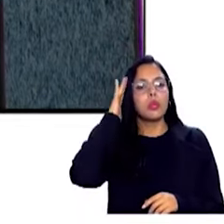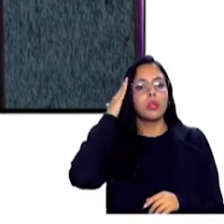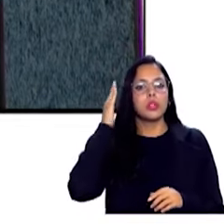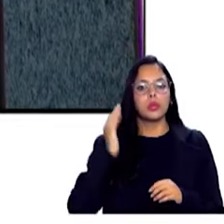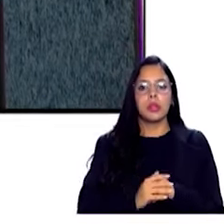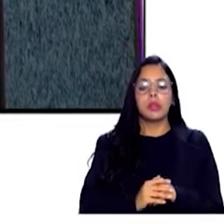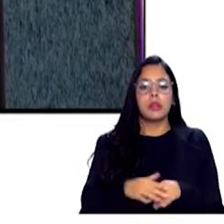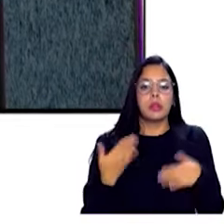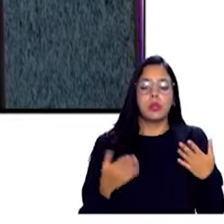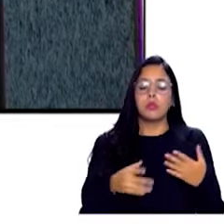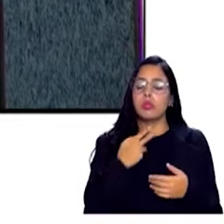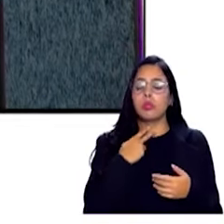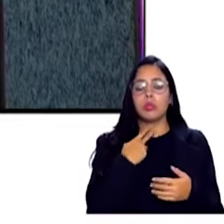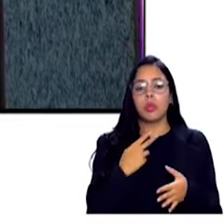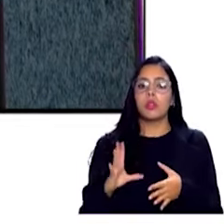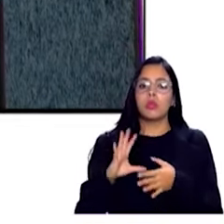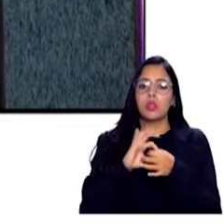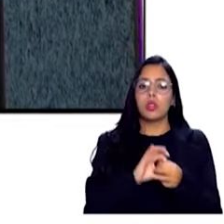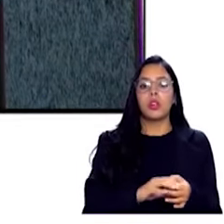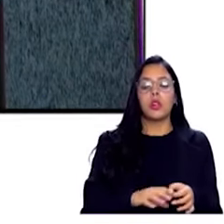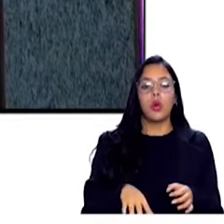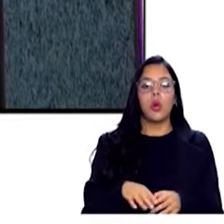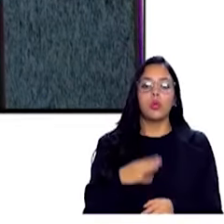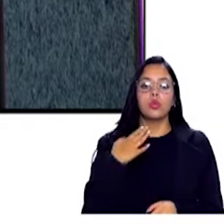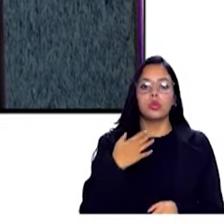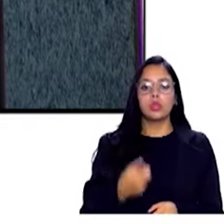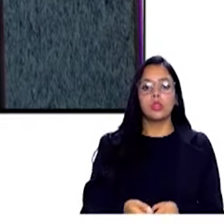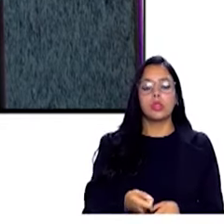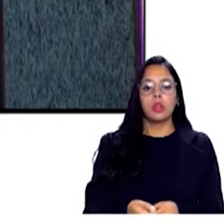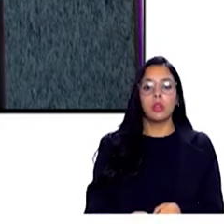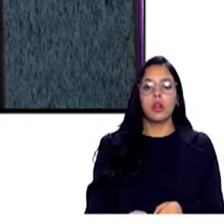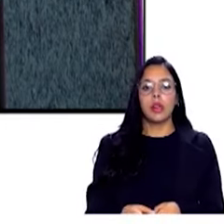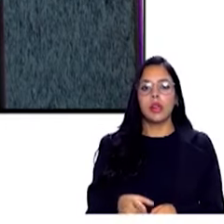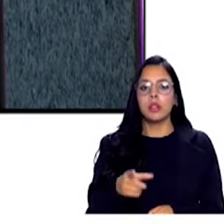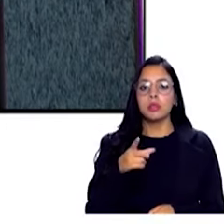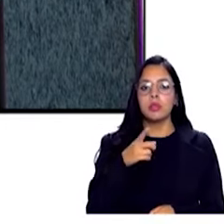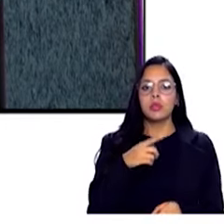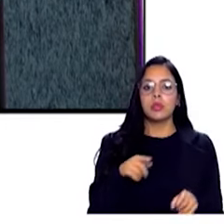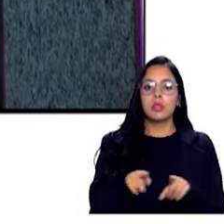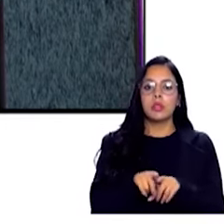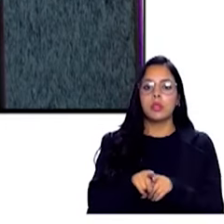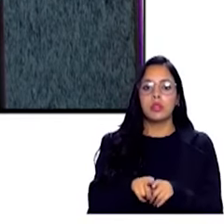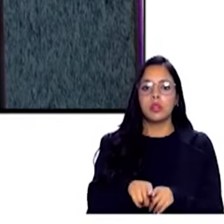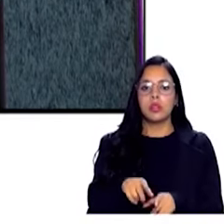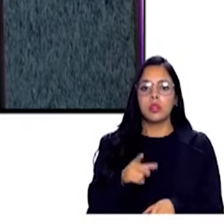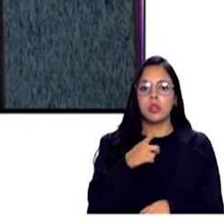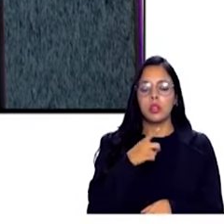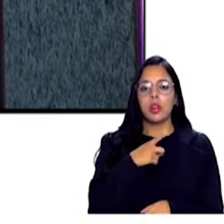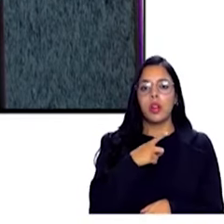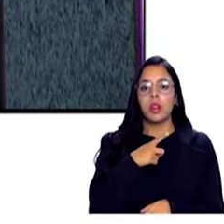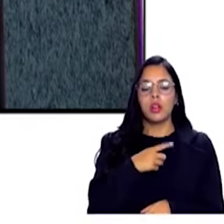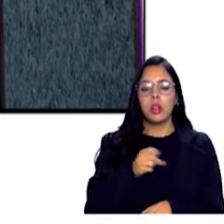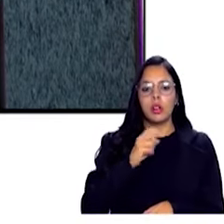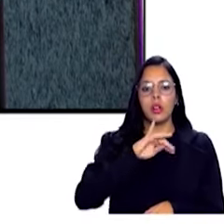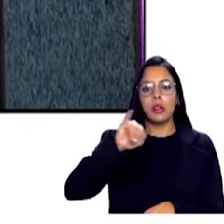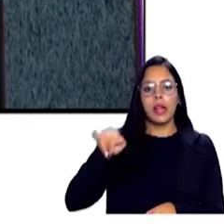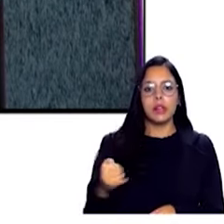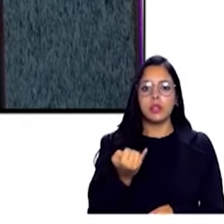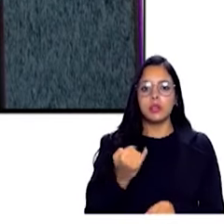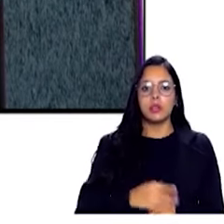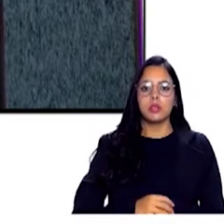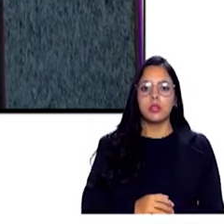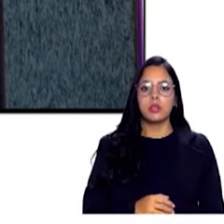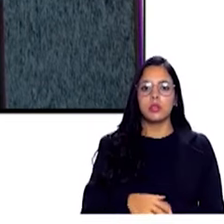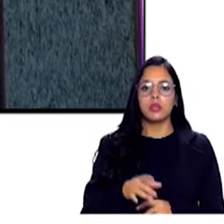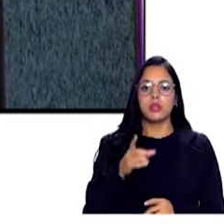STJ o STJ continua com o poder de definir a interpretação